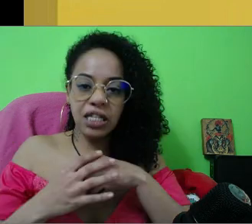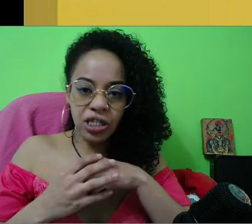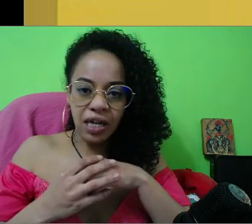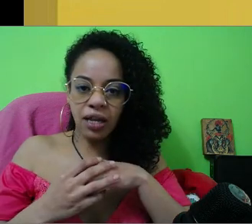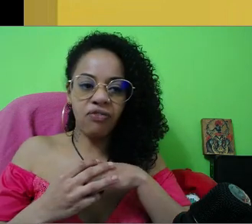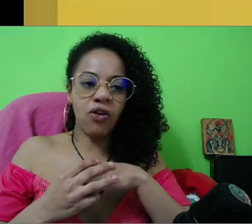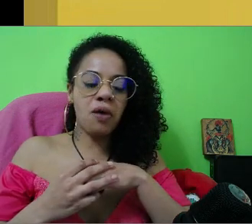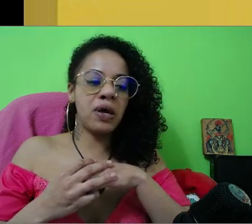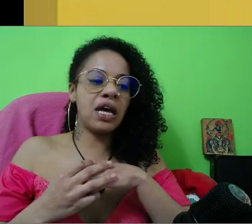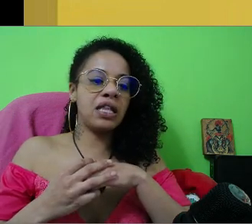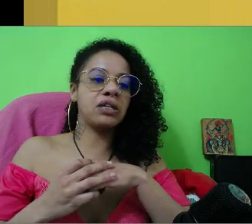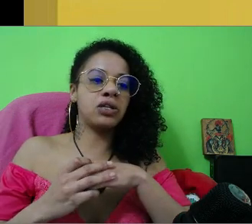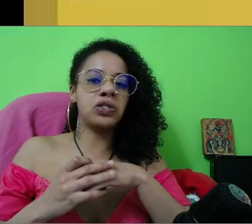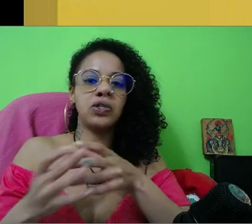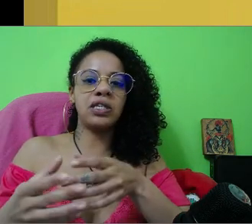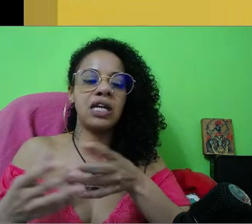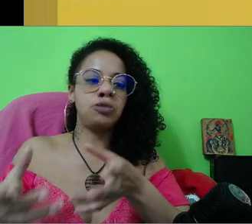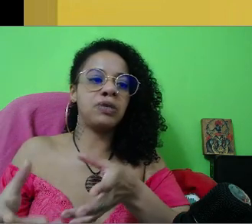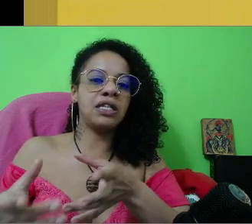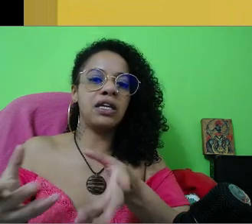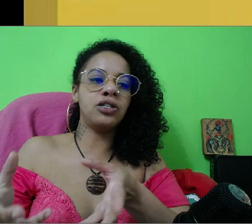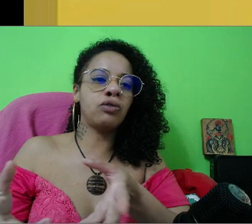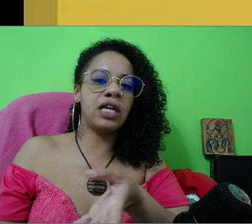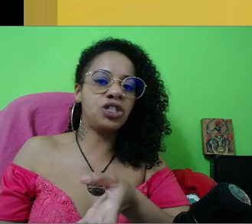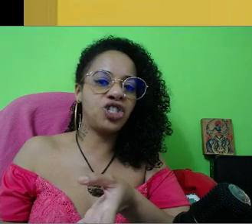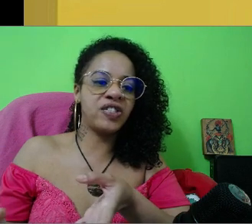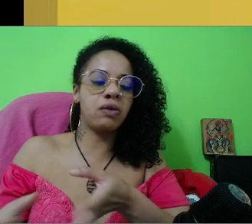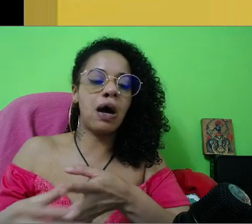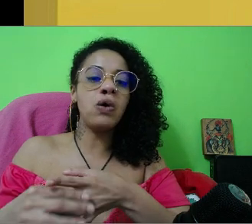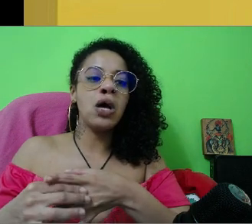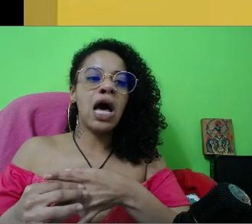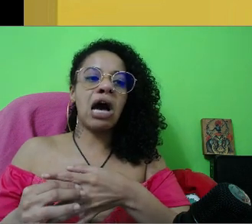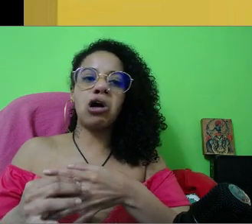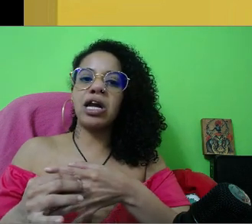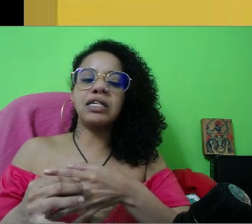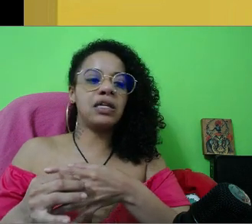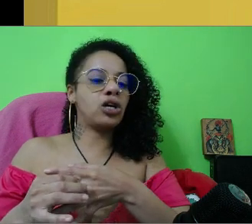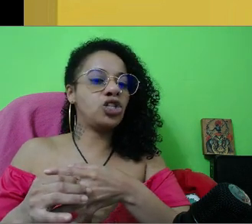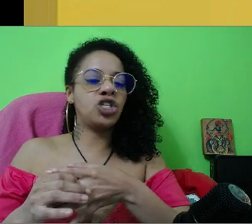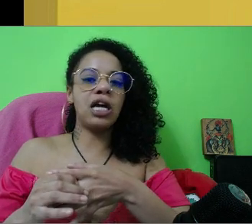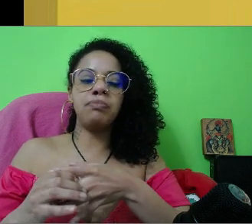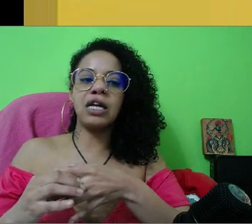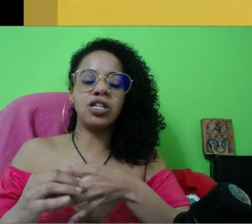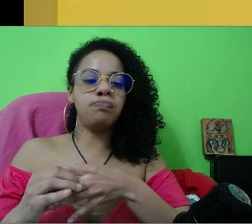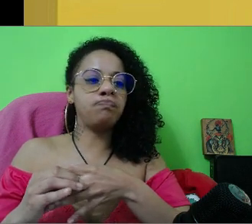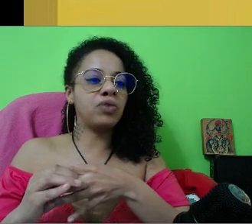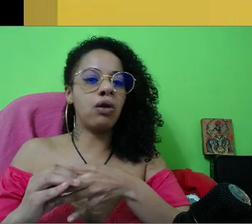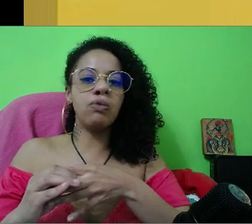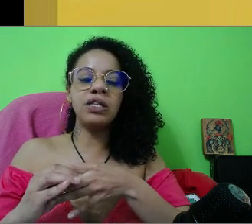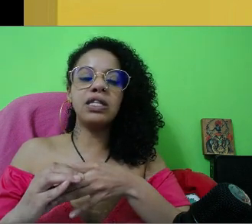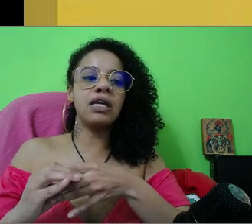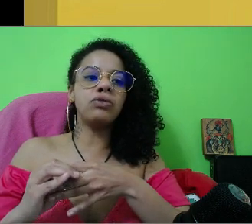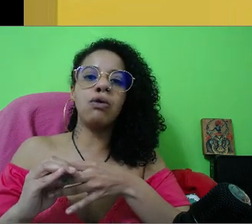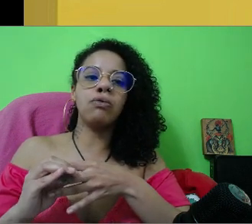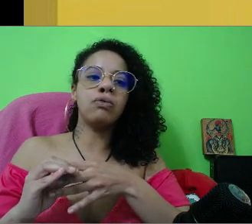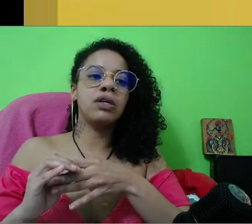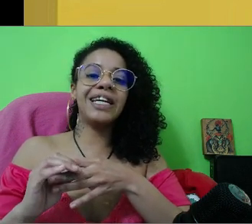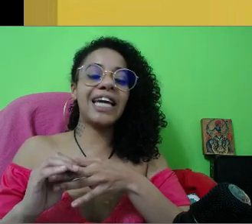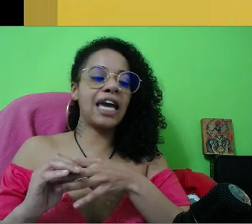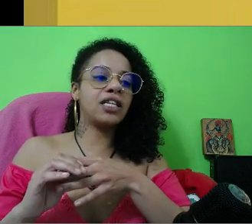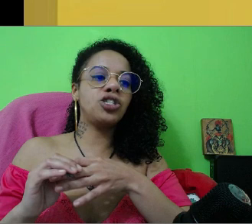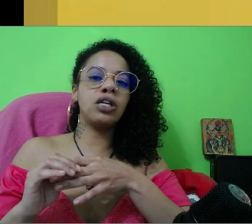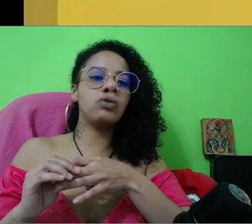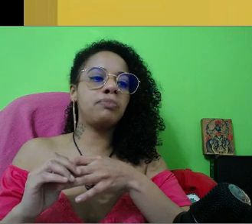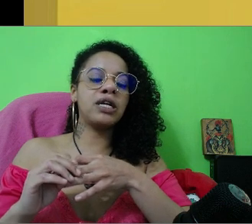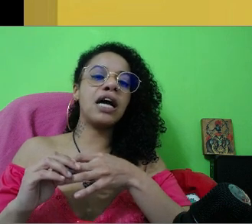privilegiadas de certa forma né dentro da nossa sociedade brasileira excludente desigual agora esse negócio de tirar a liberdade Não entendo não